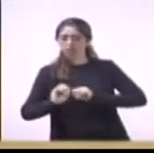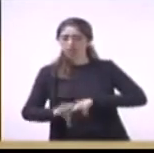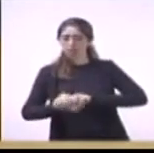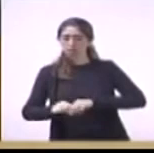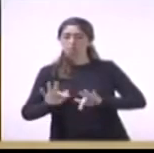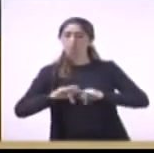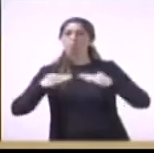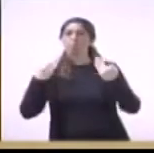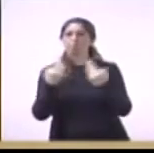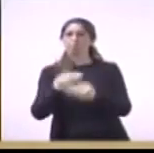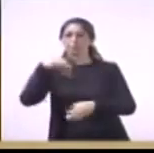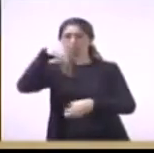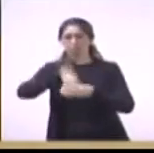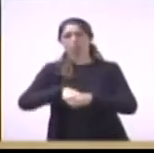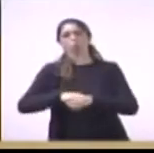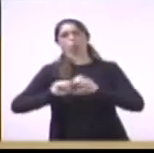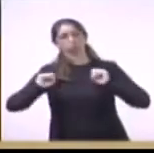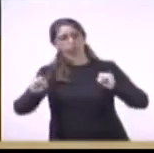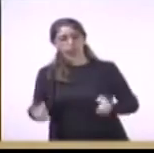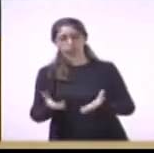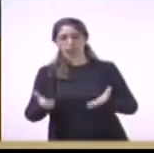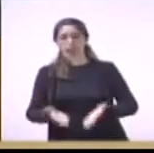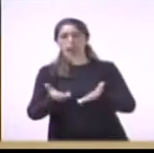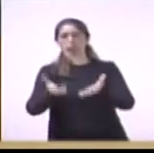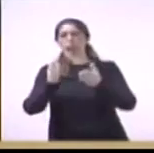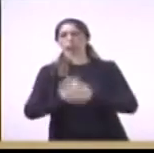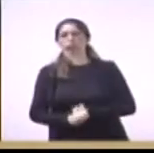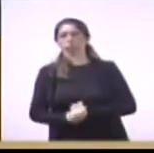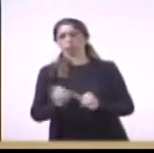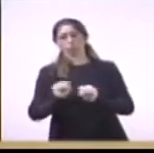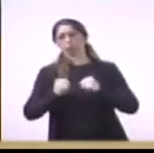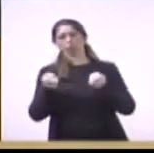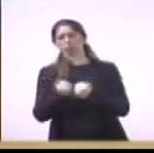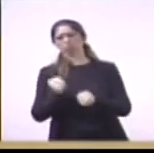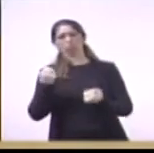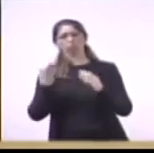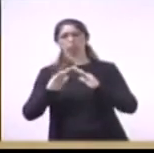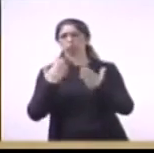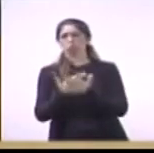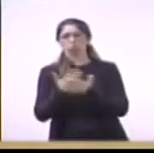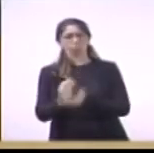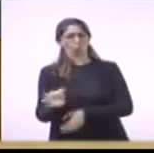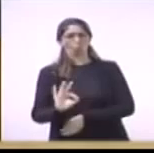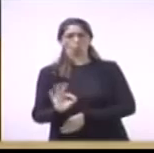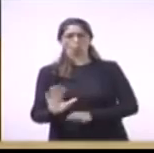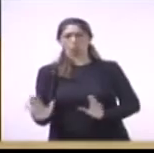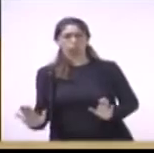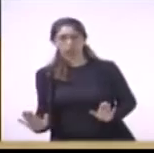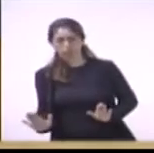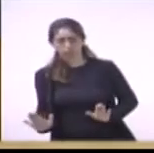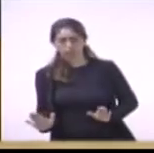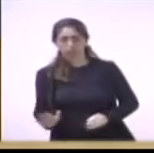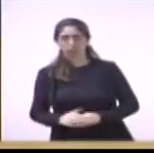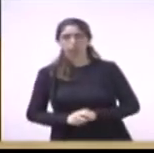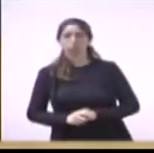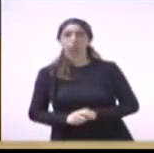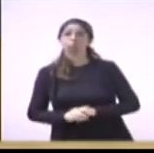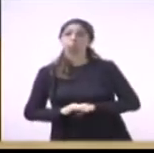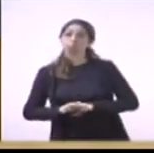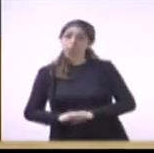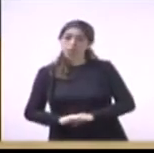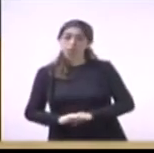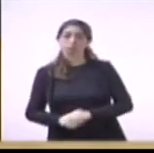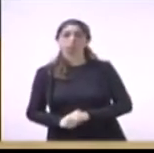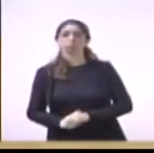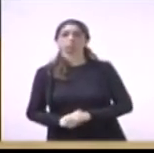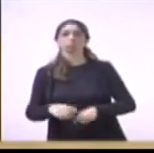são a família. A família vai educar a criança. E pronto, né? E em nenhum momento, e isso se